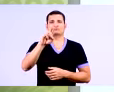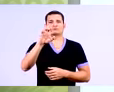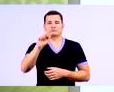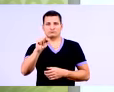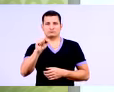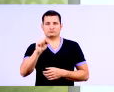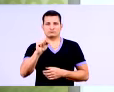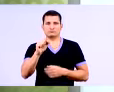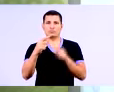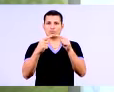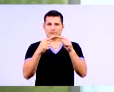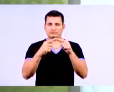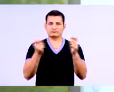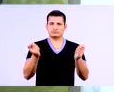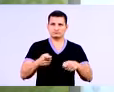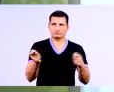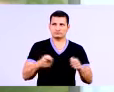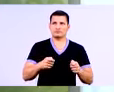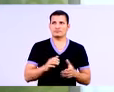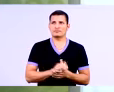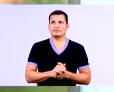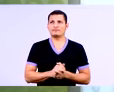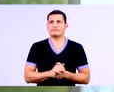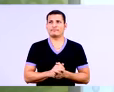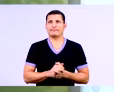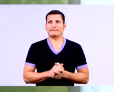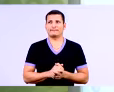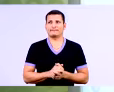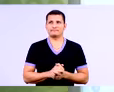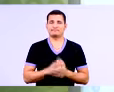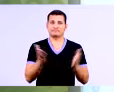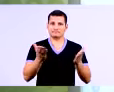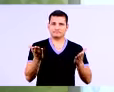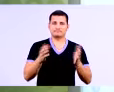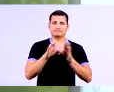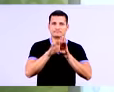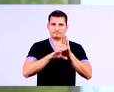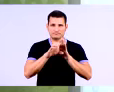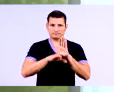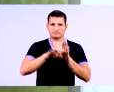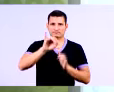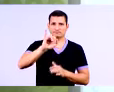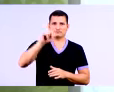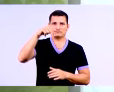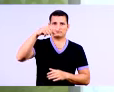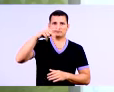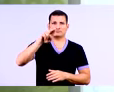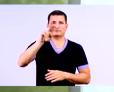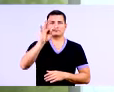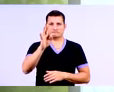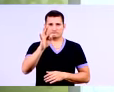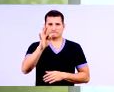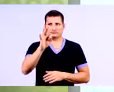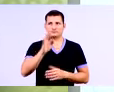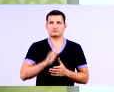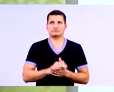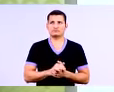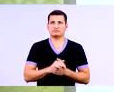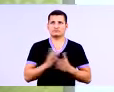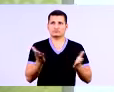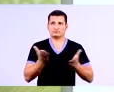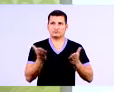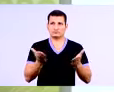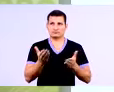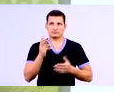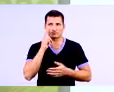output. Passado o conceito de input e o output, vamos ver como